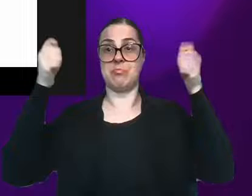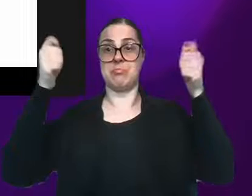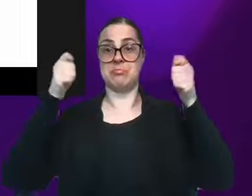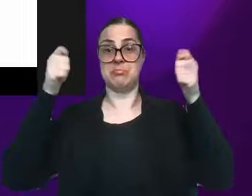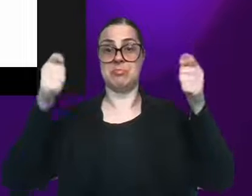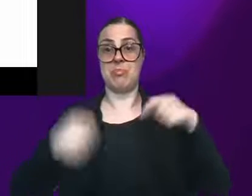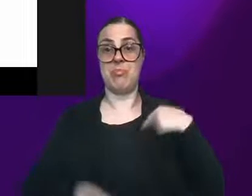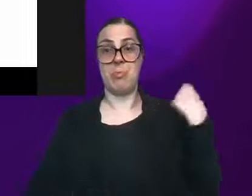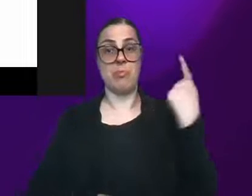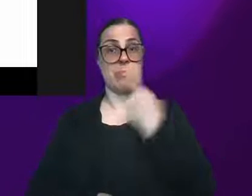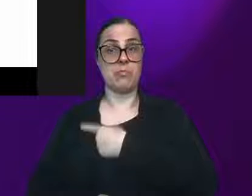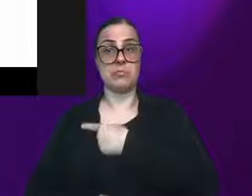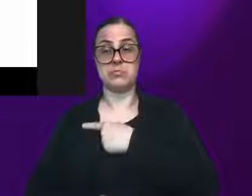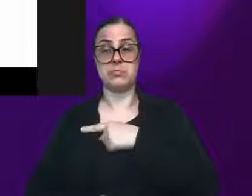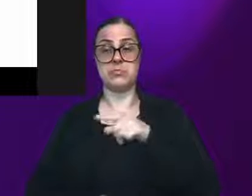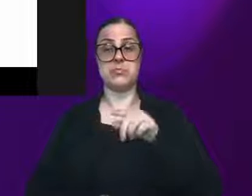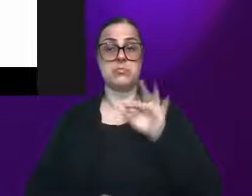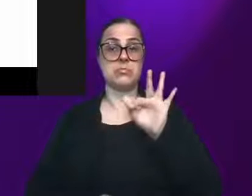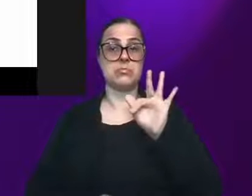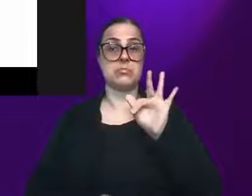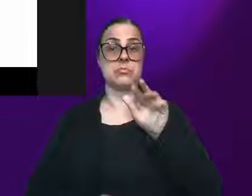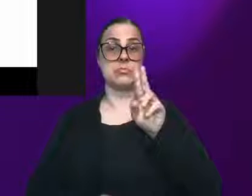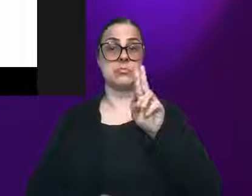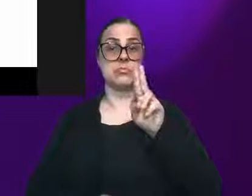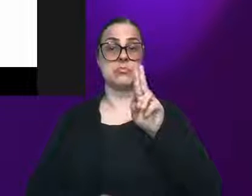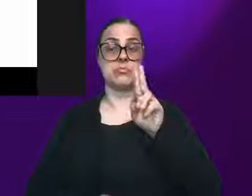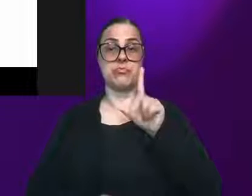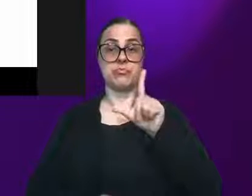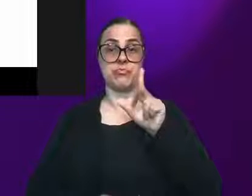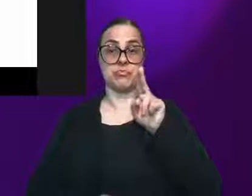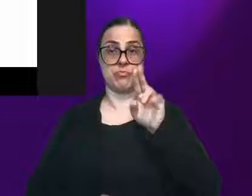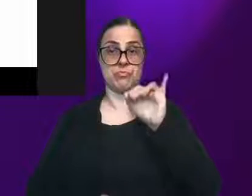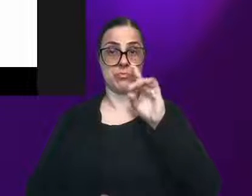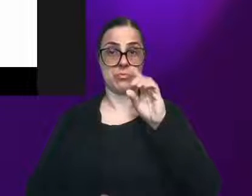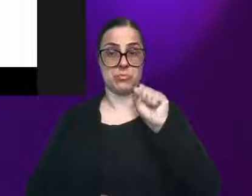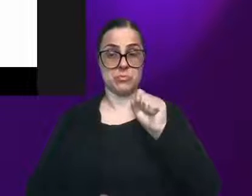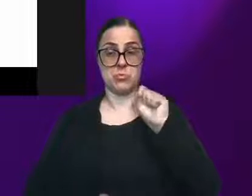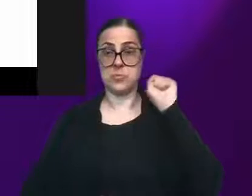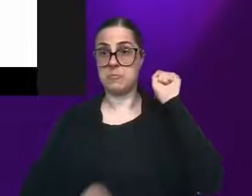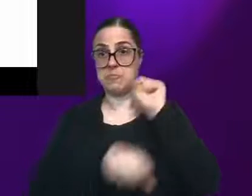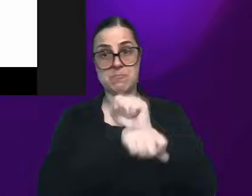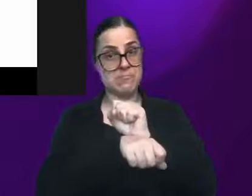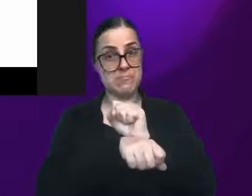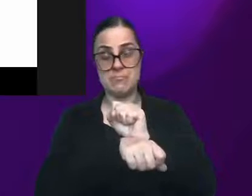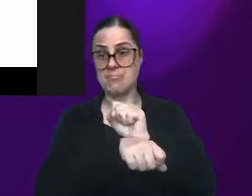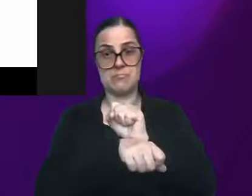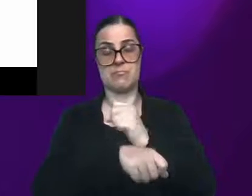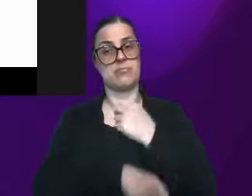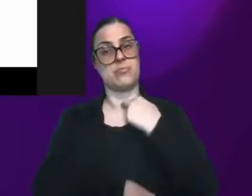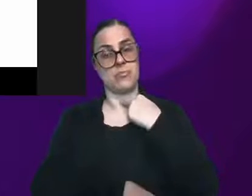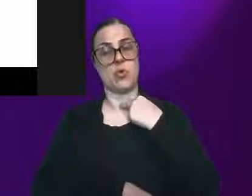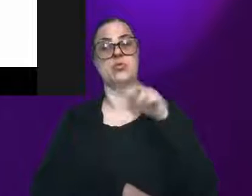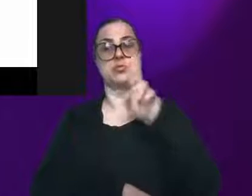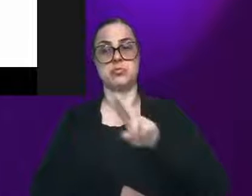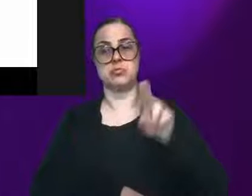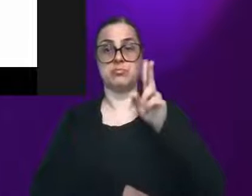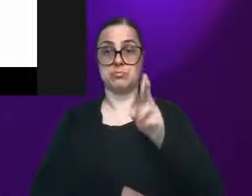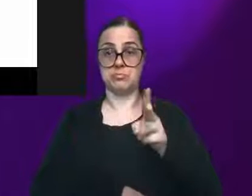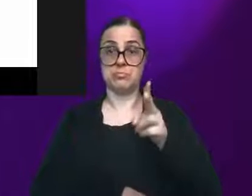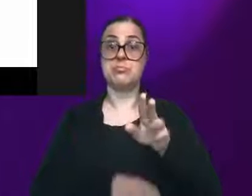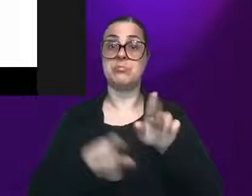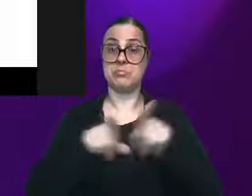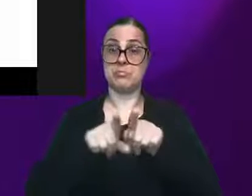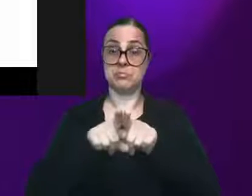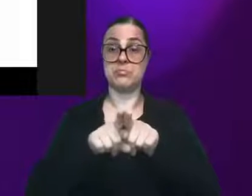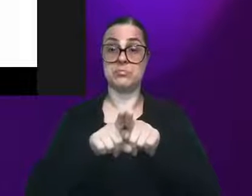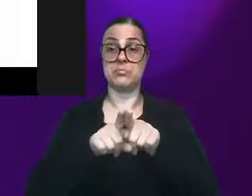usar muitos fluidos na UTI. Em uma forma esquemática, o excesso de fluidos afeta negativamente vários sistemas, então,